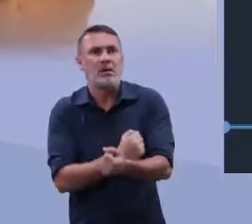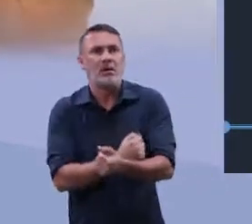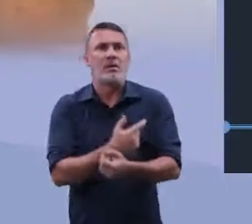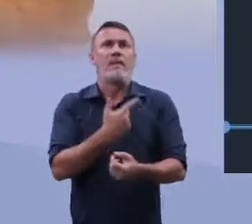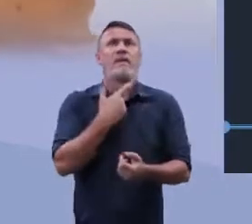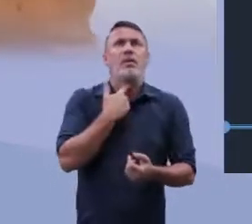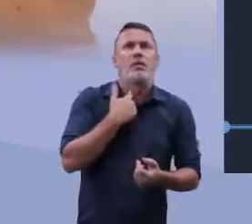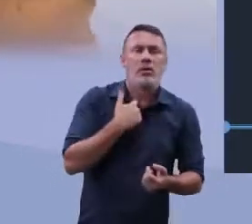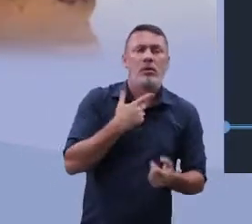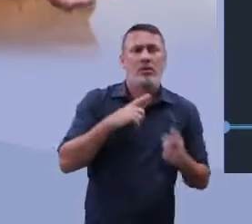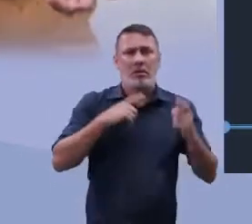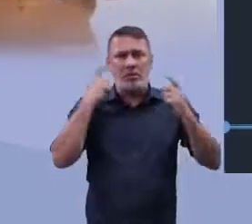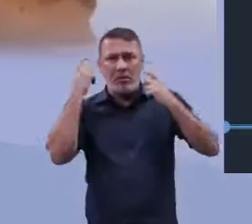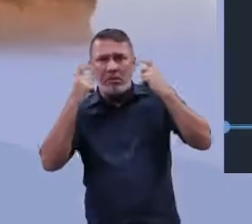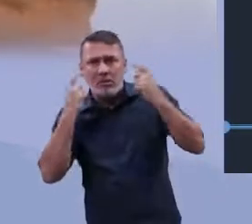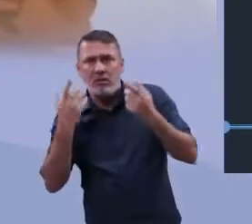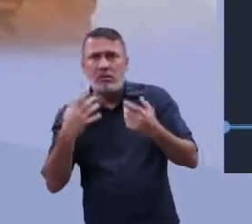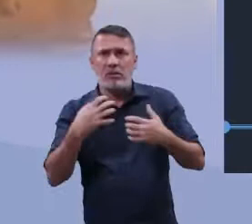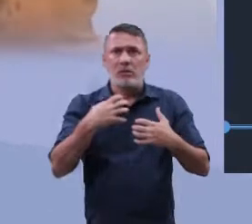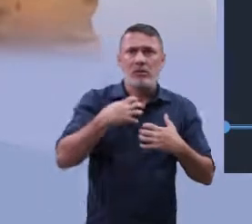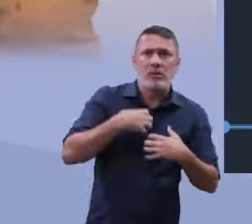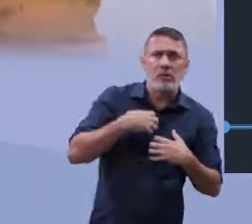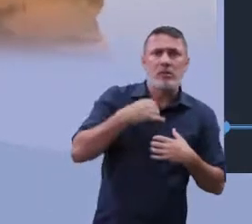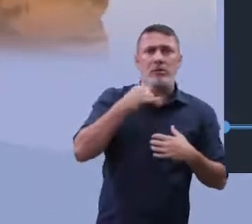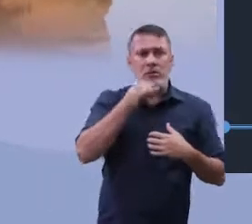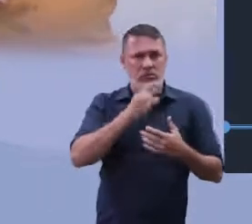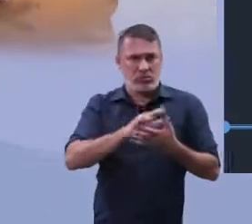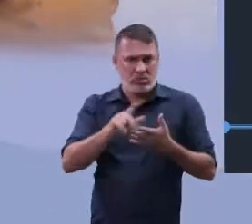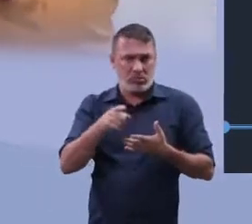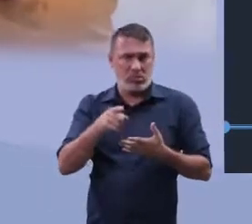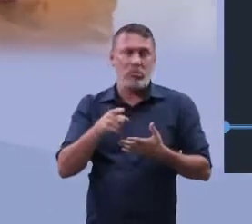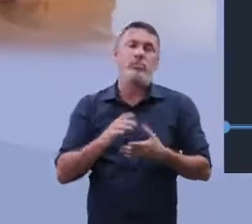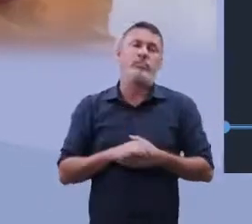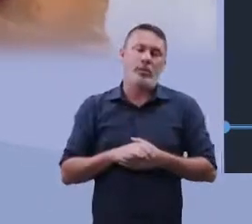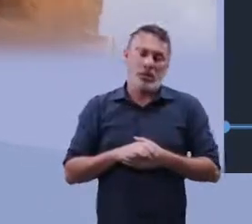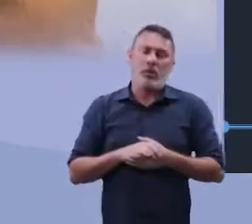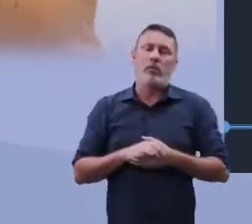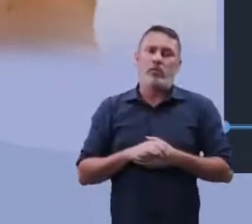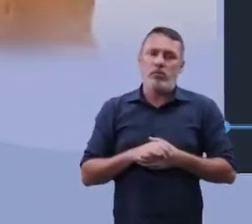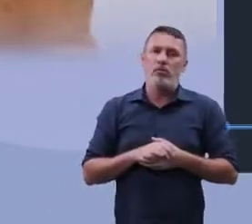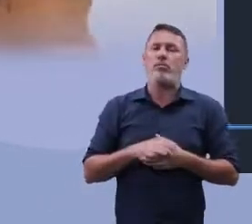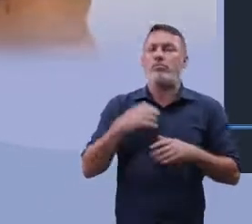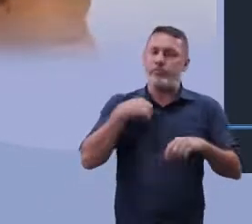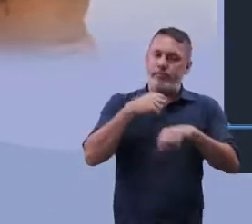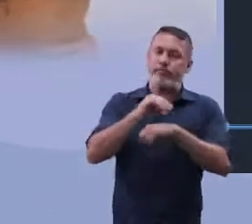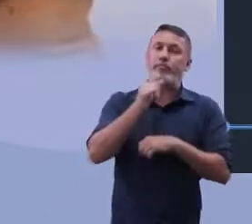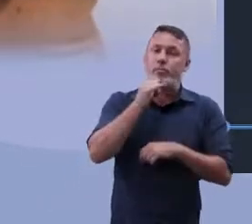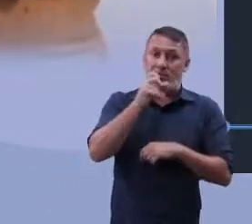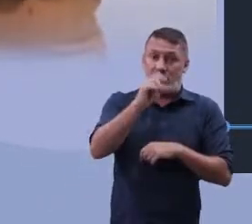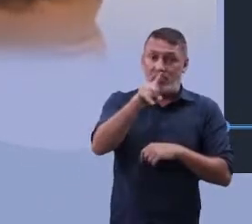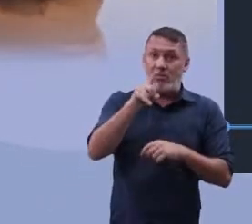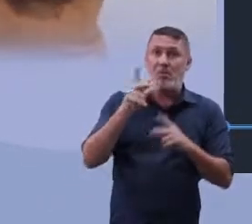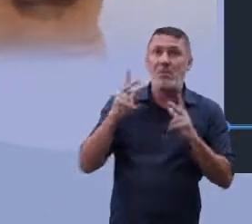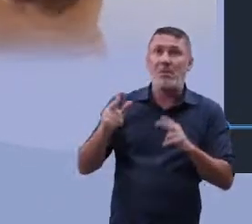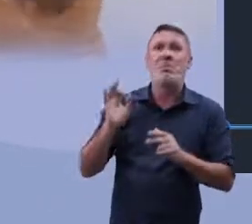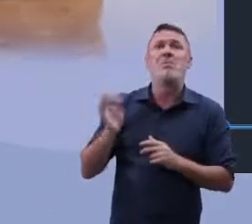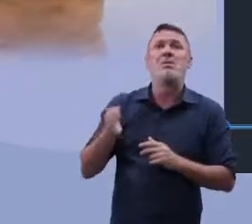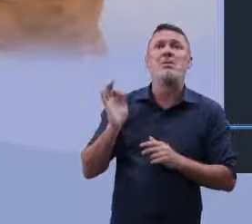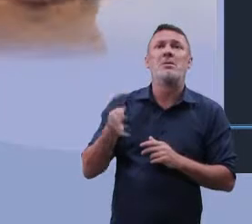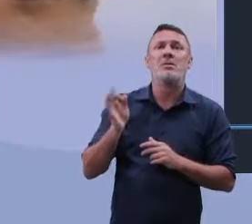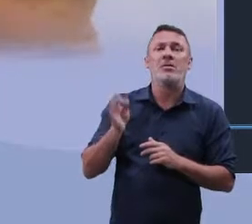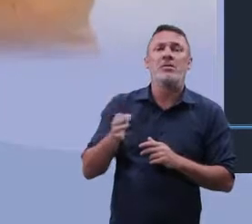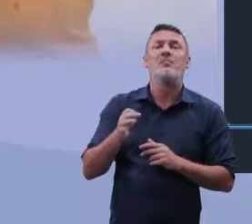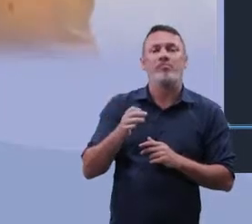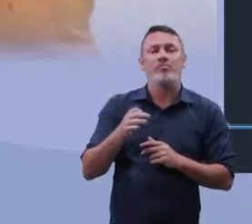ter traz uma preocupação, um ressentimento, uma certa tristeza, desculpa lhe dizer, mas você tem um pensamento consumista. Então,